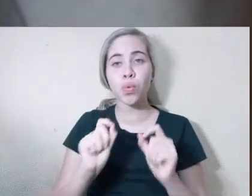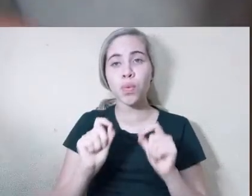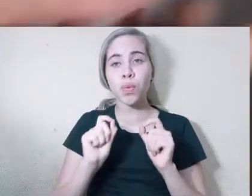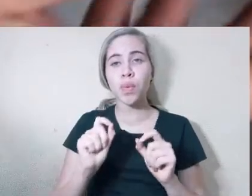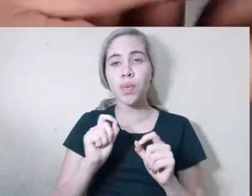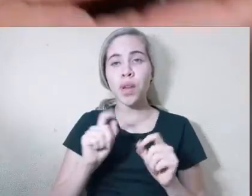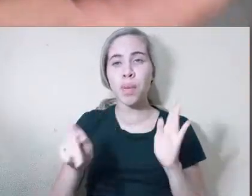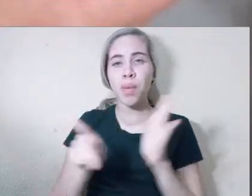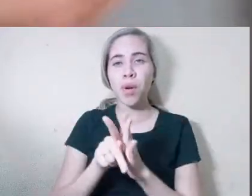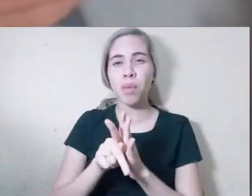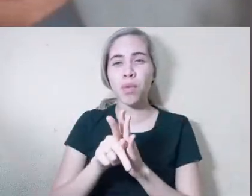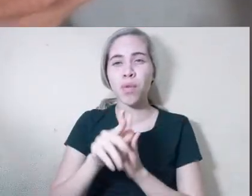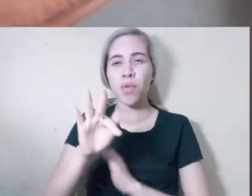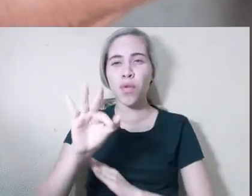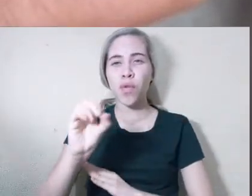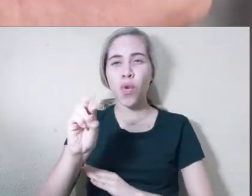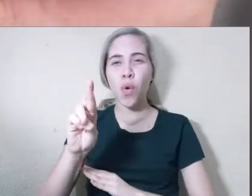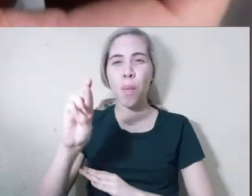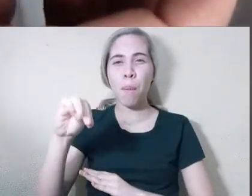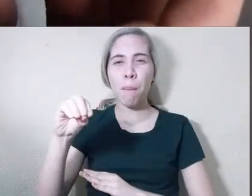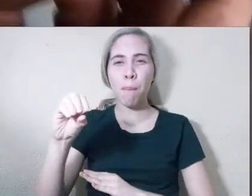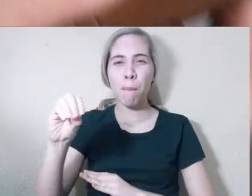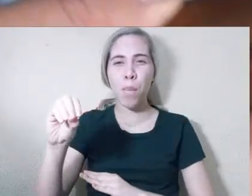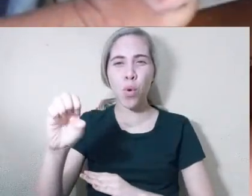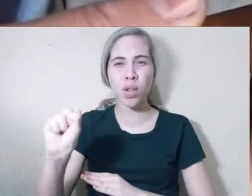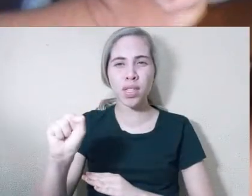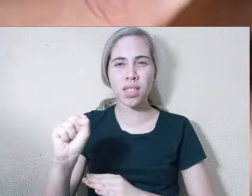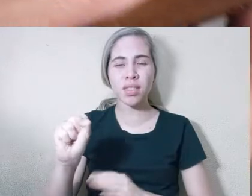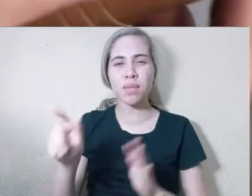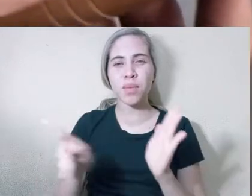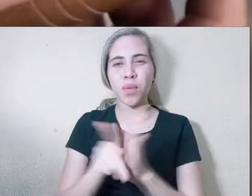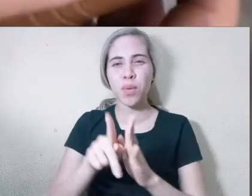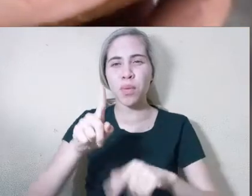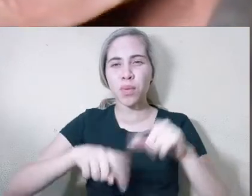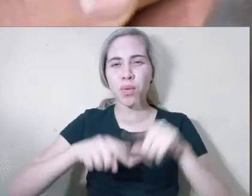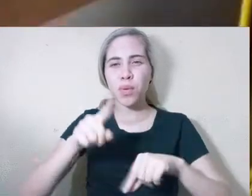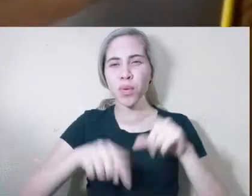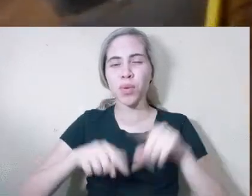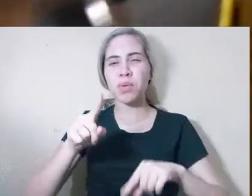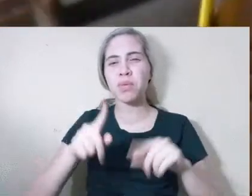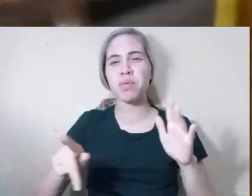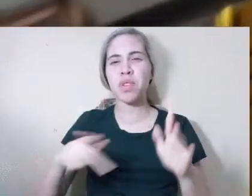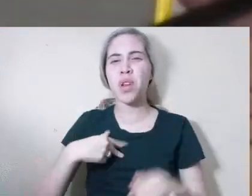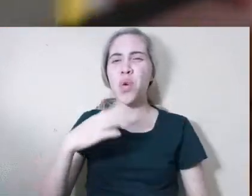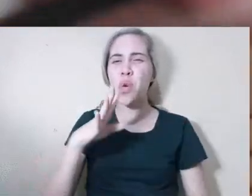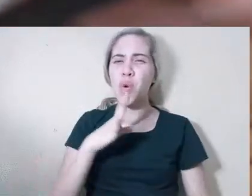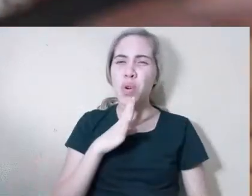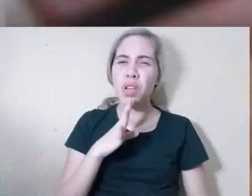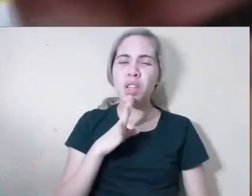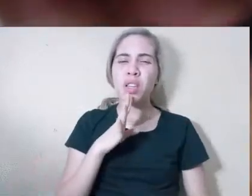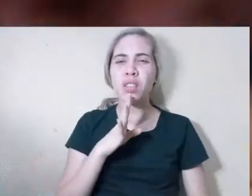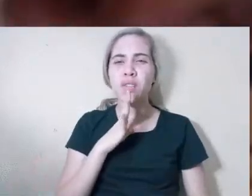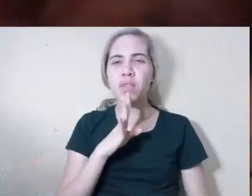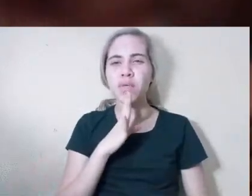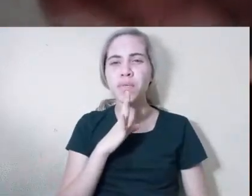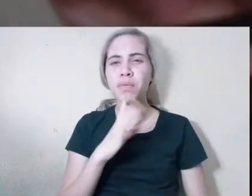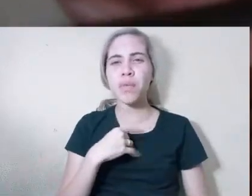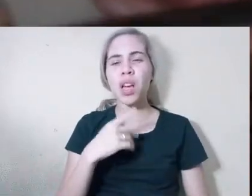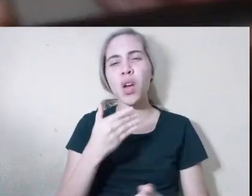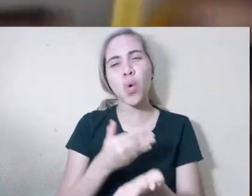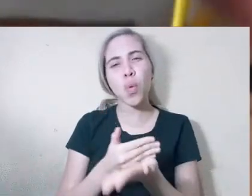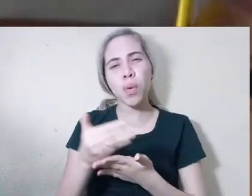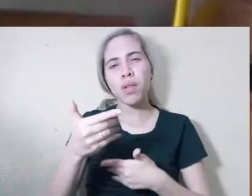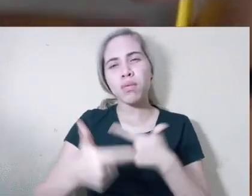São esses formões, né? Chama formão ou tem um... É... Ferramenta de zigrinar, ferramenta mesmo. Ferramenta de zigrinar, né?